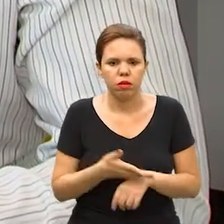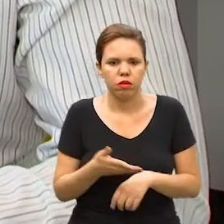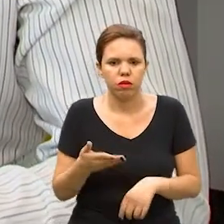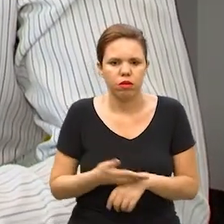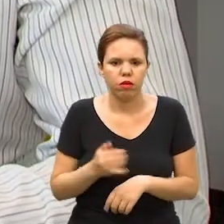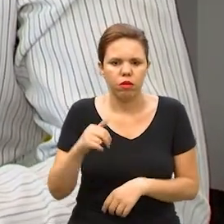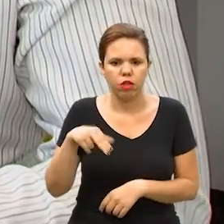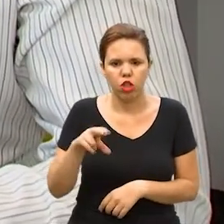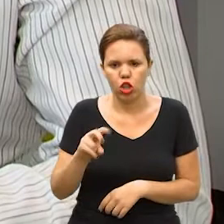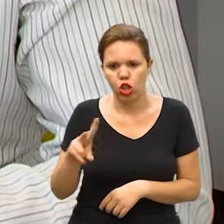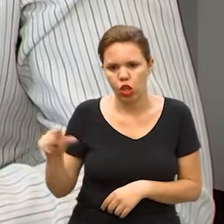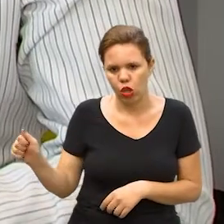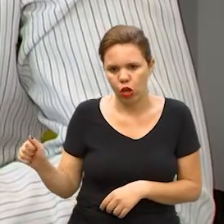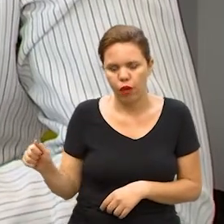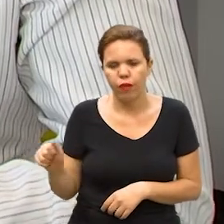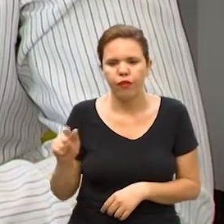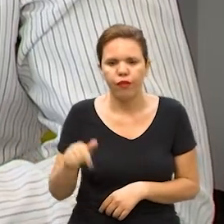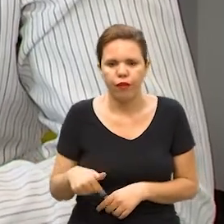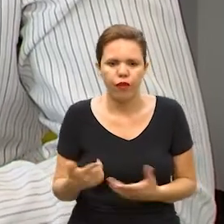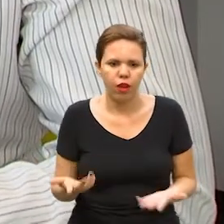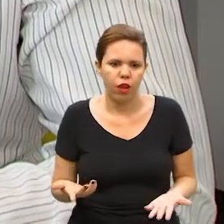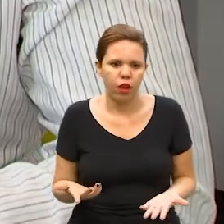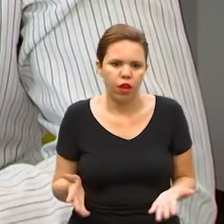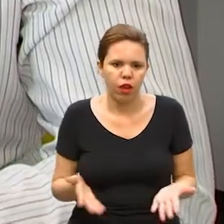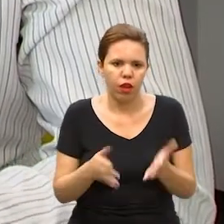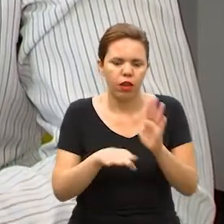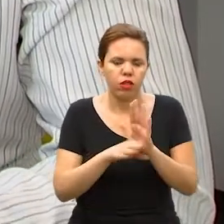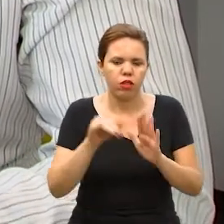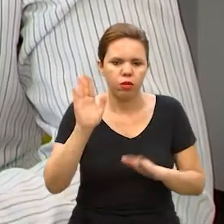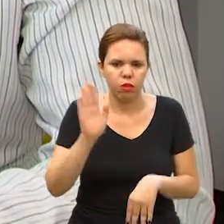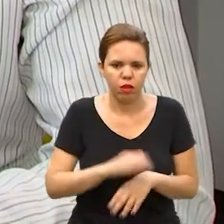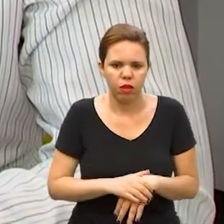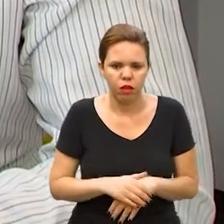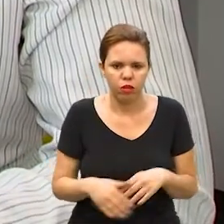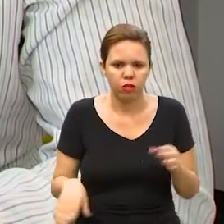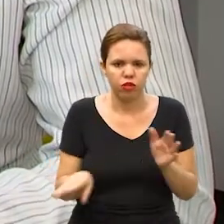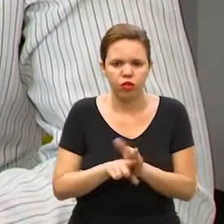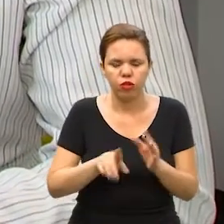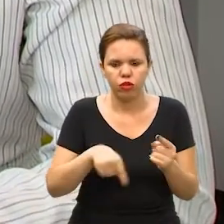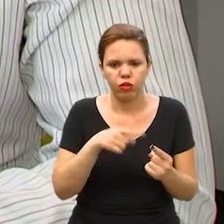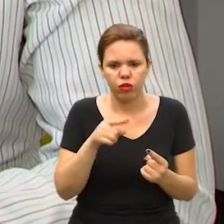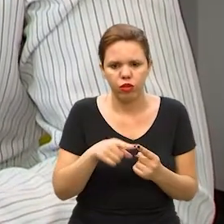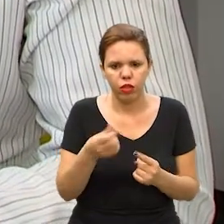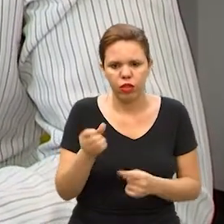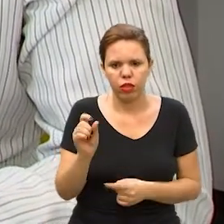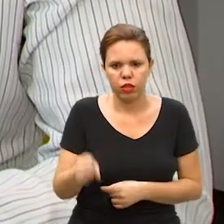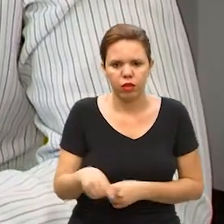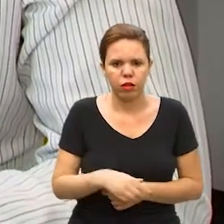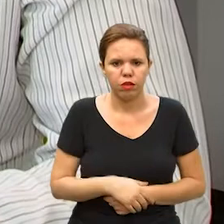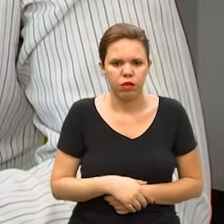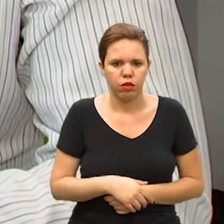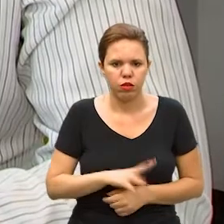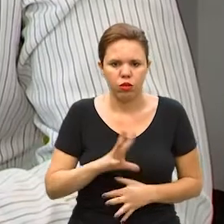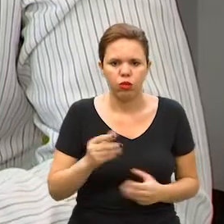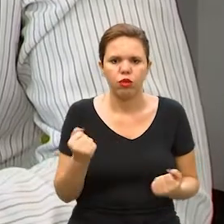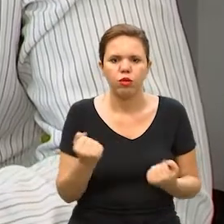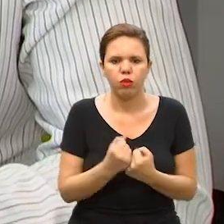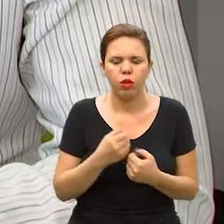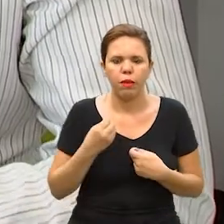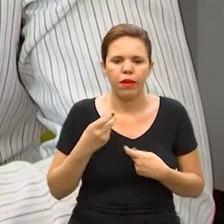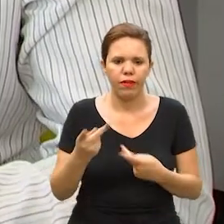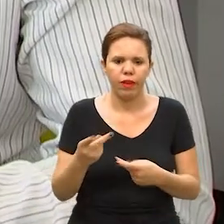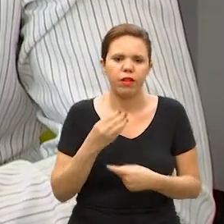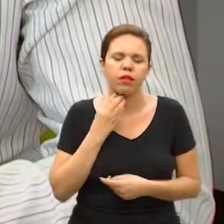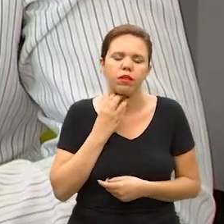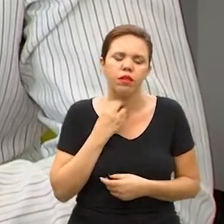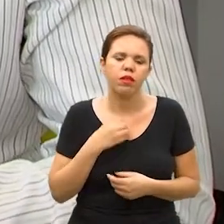Inova Ventures, isso você acha que fomenta ainda mais para chegar nesse objetivo dos 6 mil? Todo apoio é bem-vindo, né?